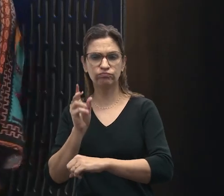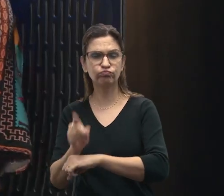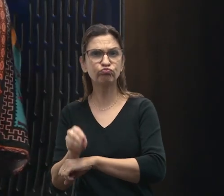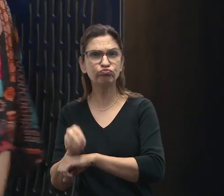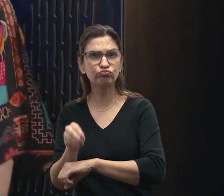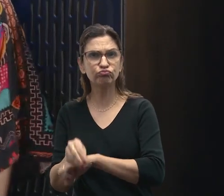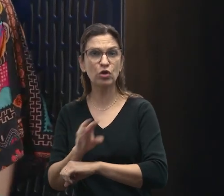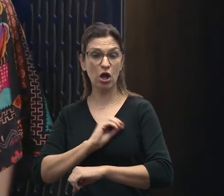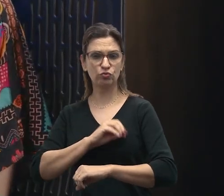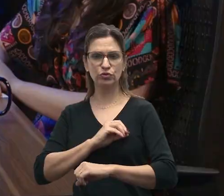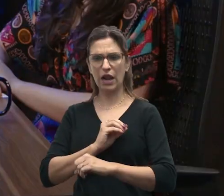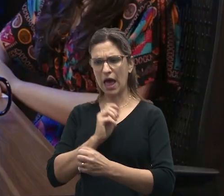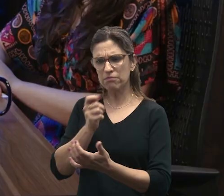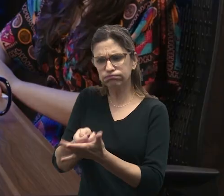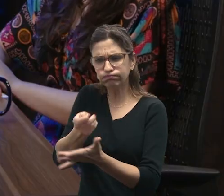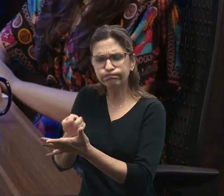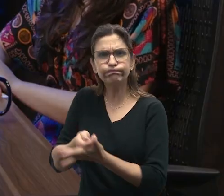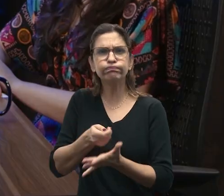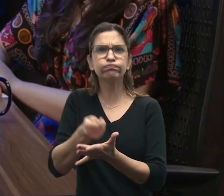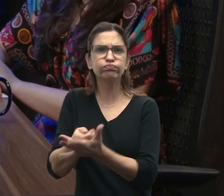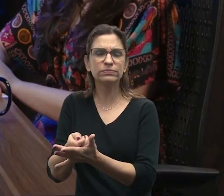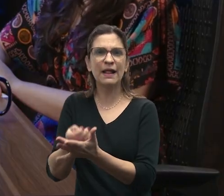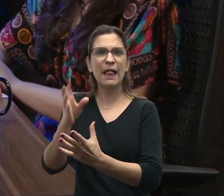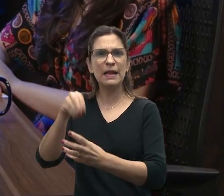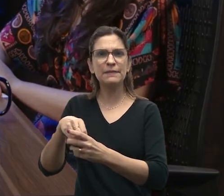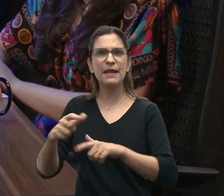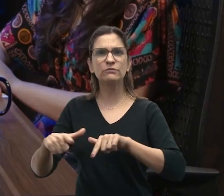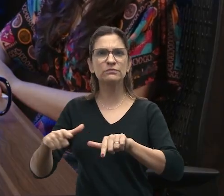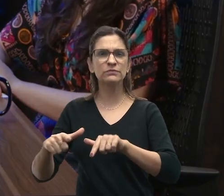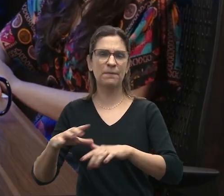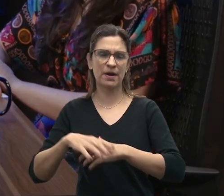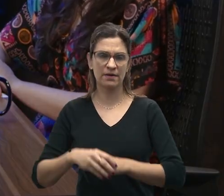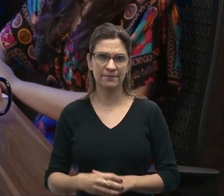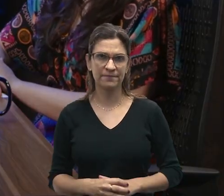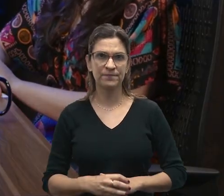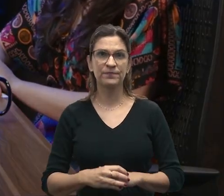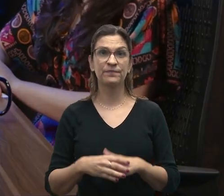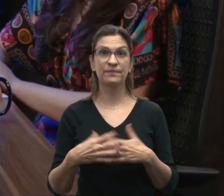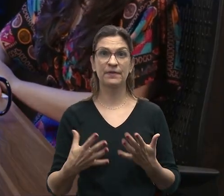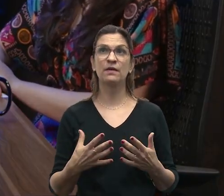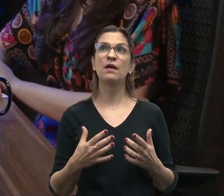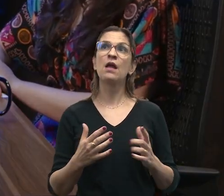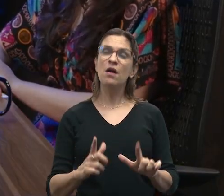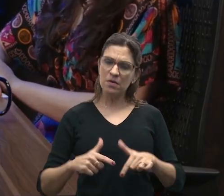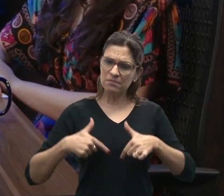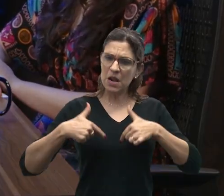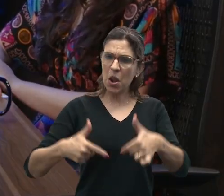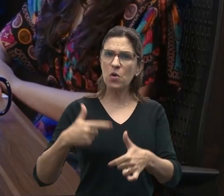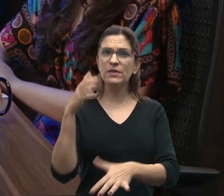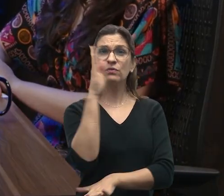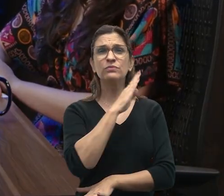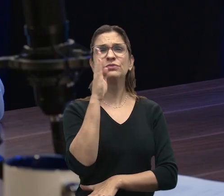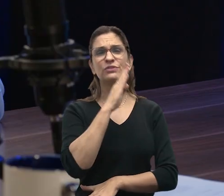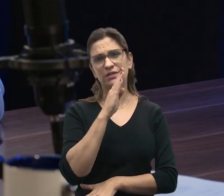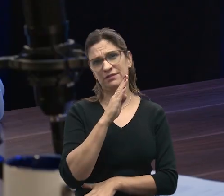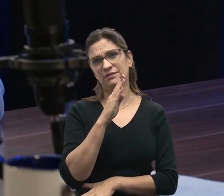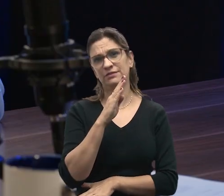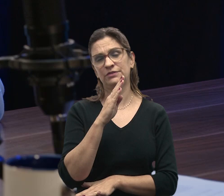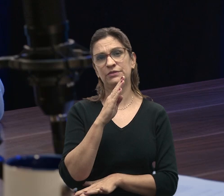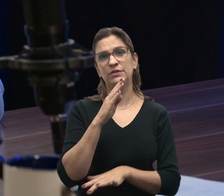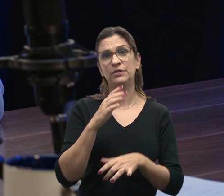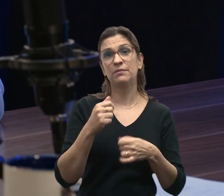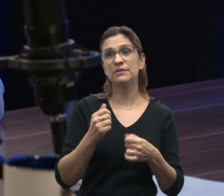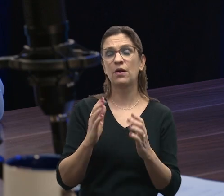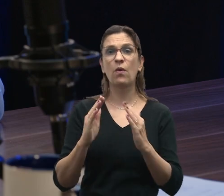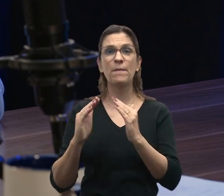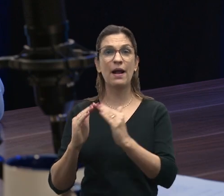ainda mais a sua luta? Sim, reforça muito a nossa luta porque ela é emergencial. Esse lar que está